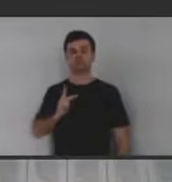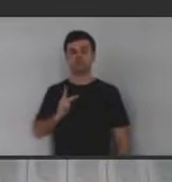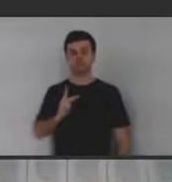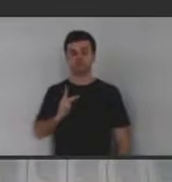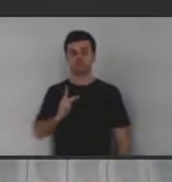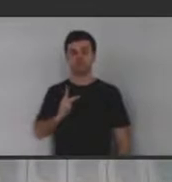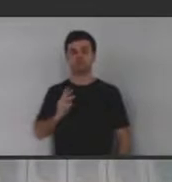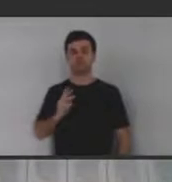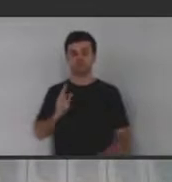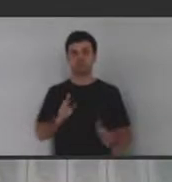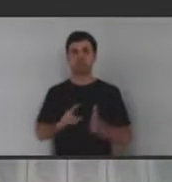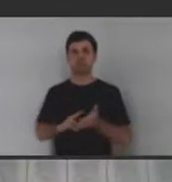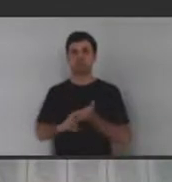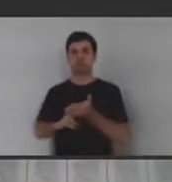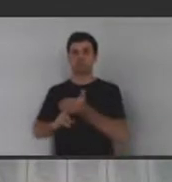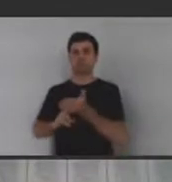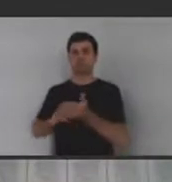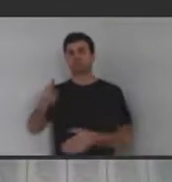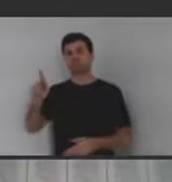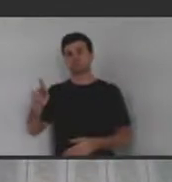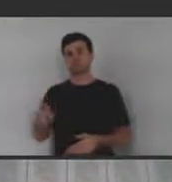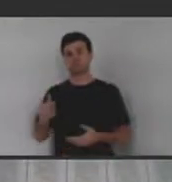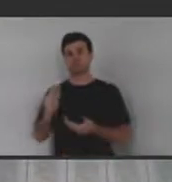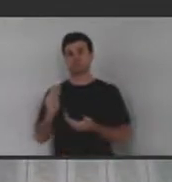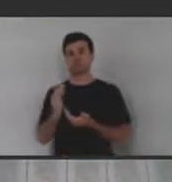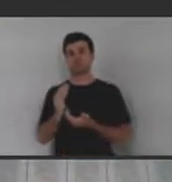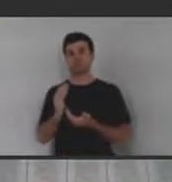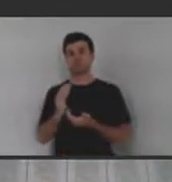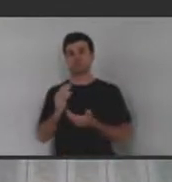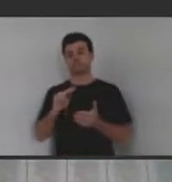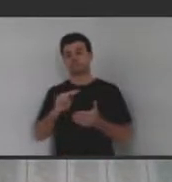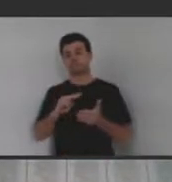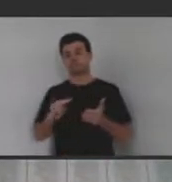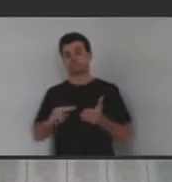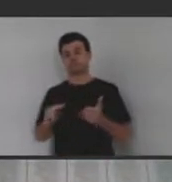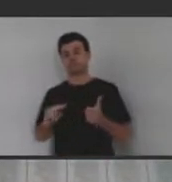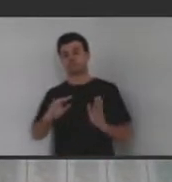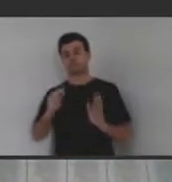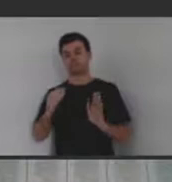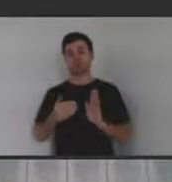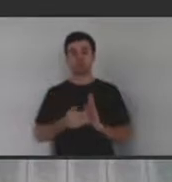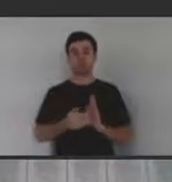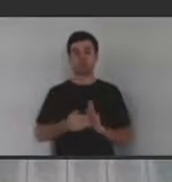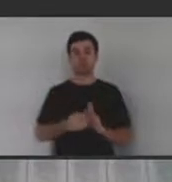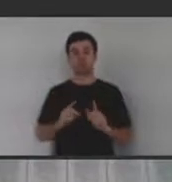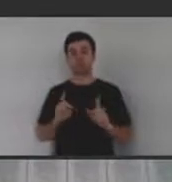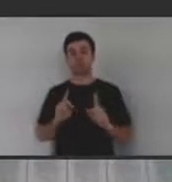encaminhado também ao presidente da Câmara. Vai ser lido na íntegra, senhor presidente, ou só...